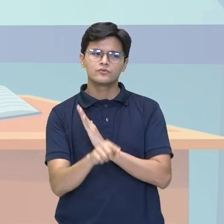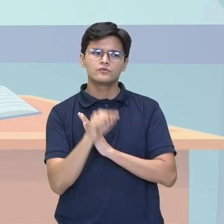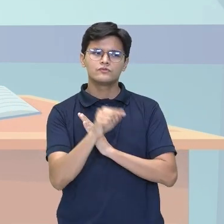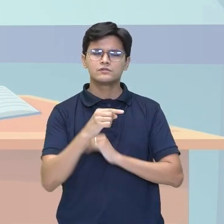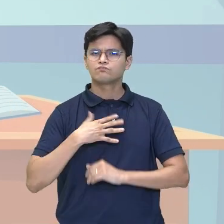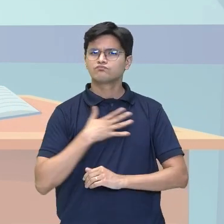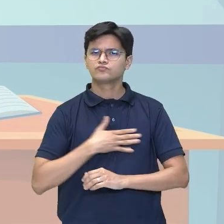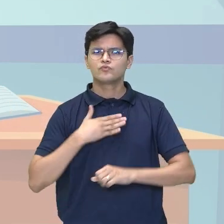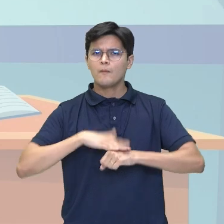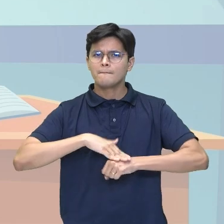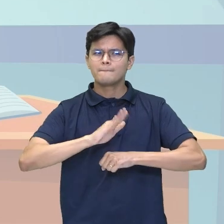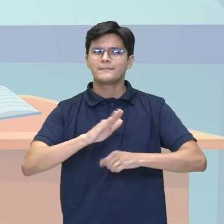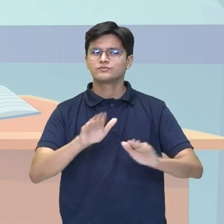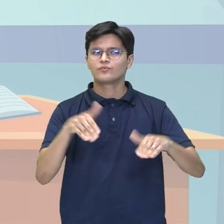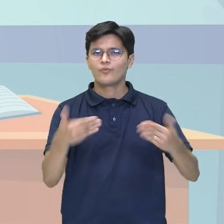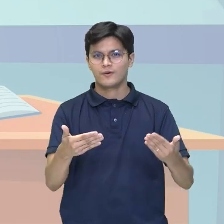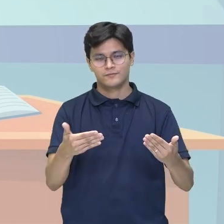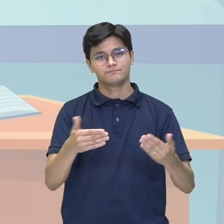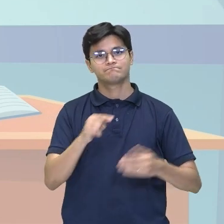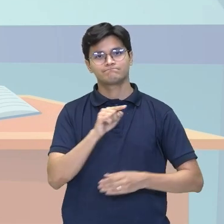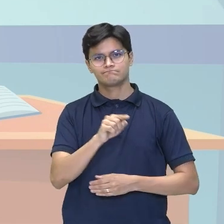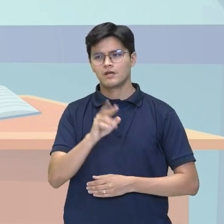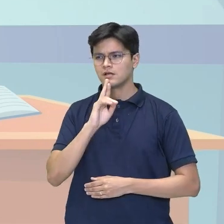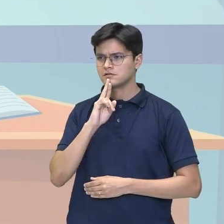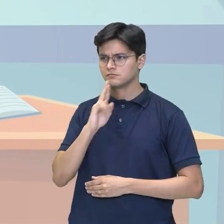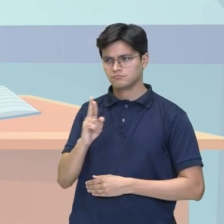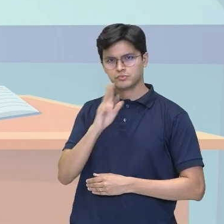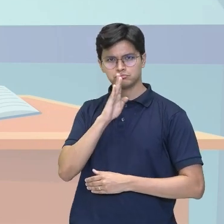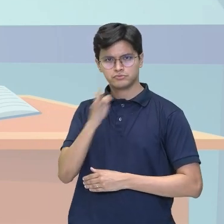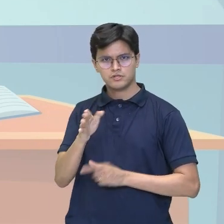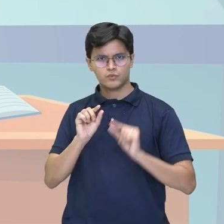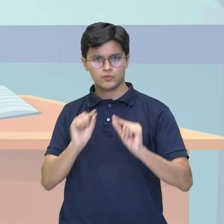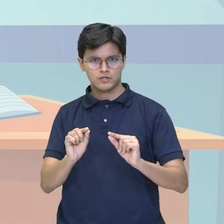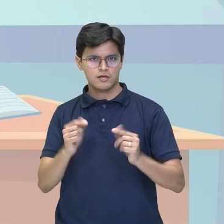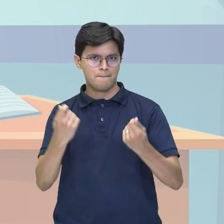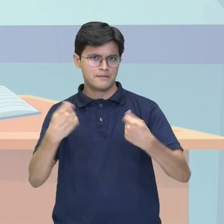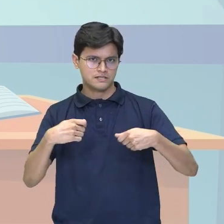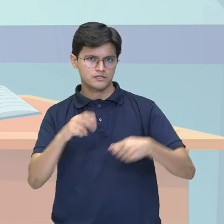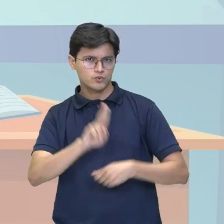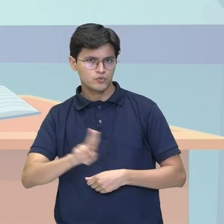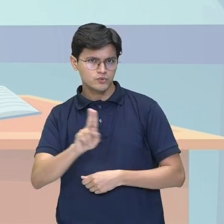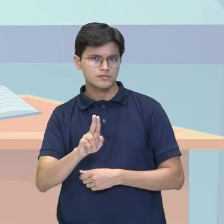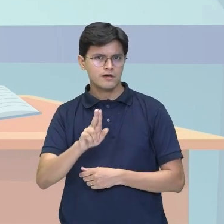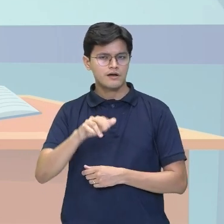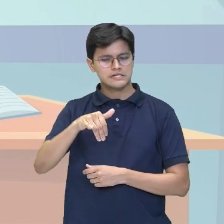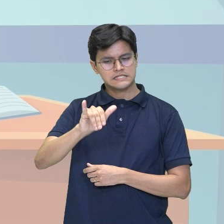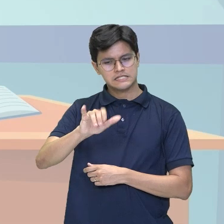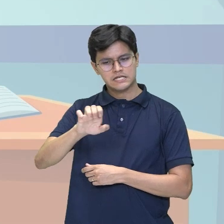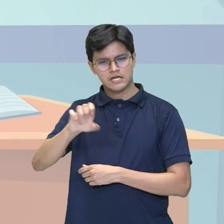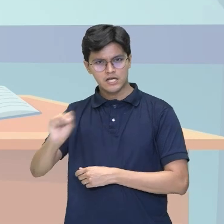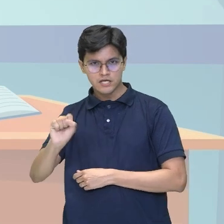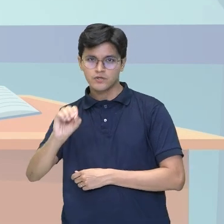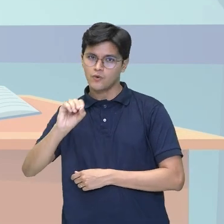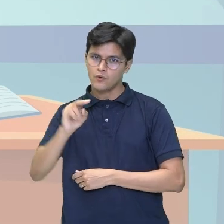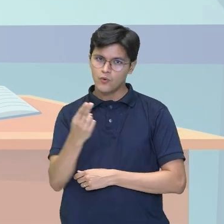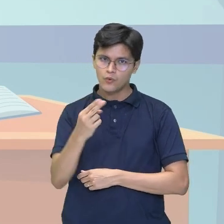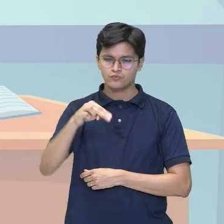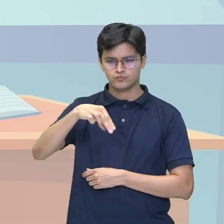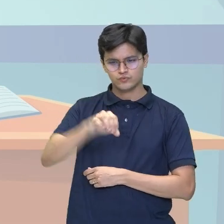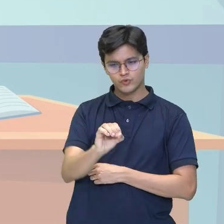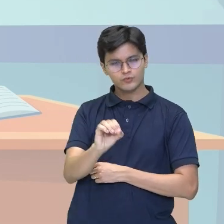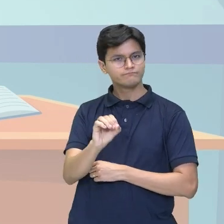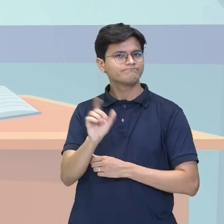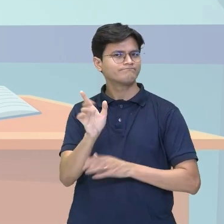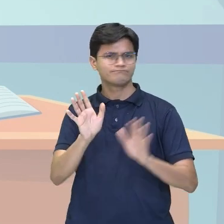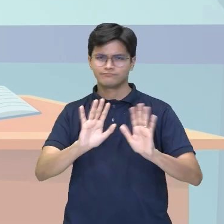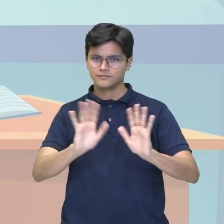mais? E aí que ela já responde direto. Não precisa usar yes ou no. A resposta aqui é direta, tá?